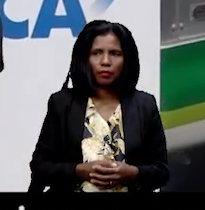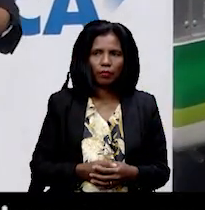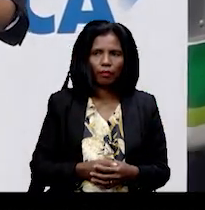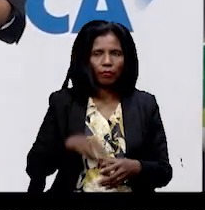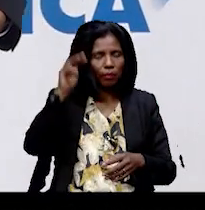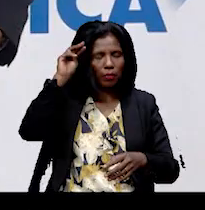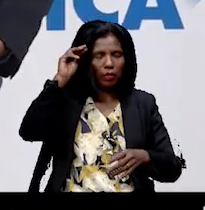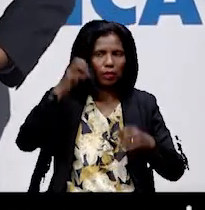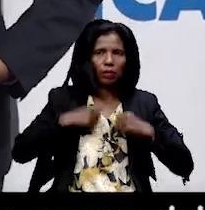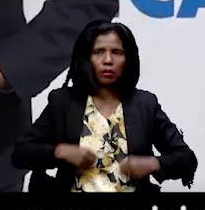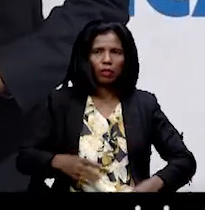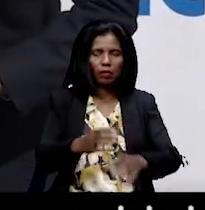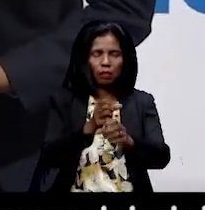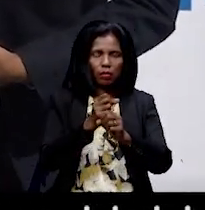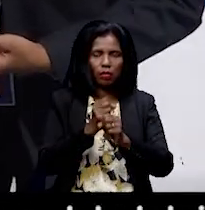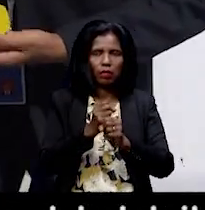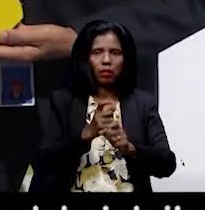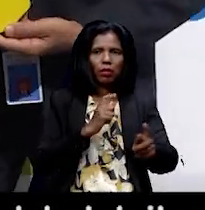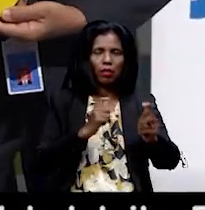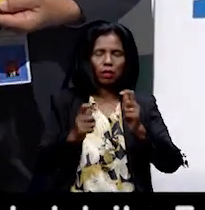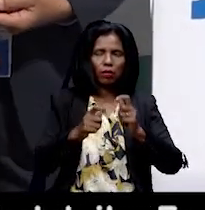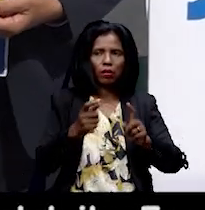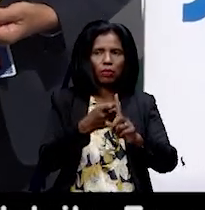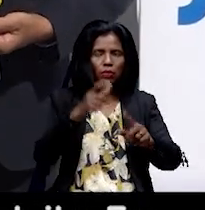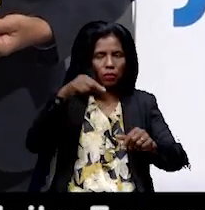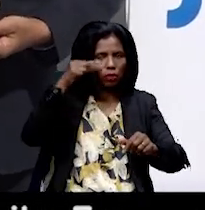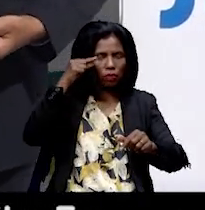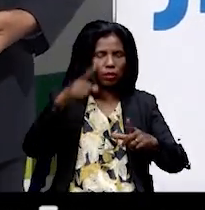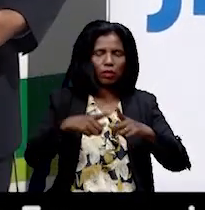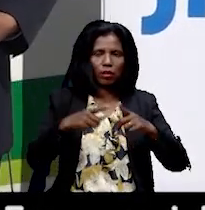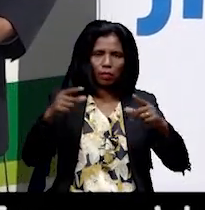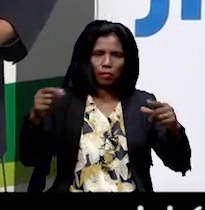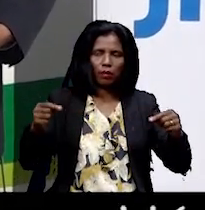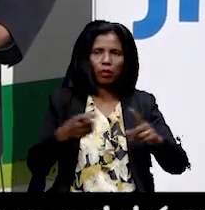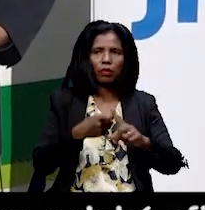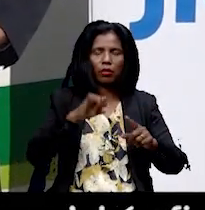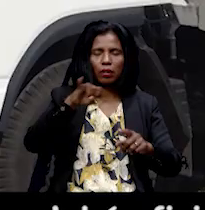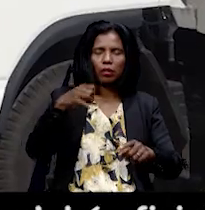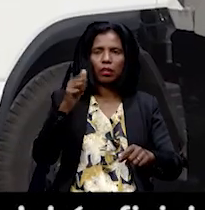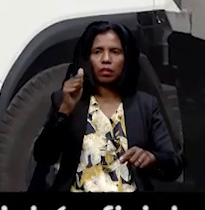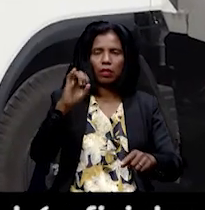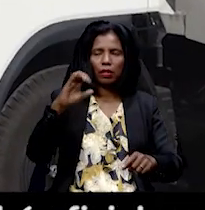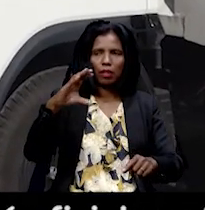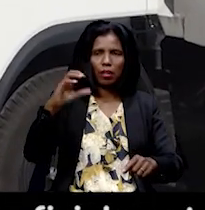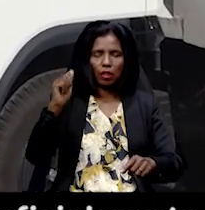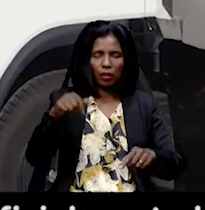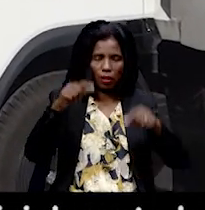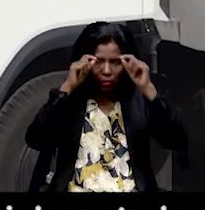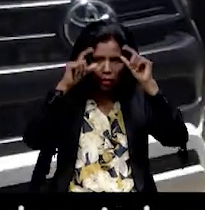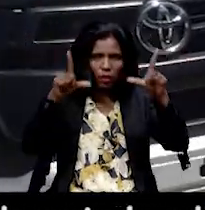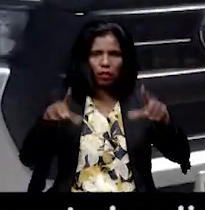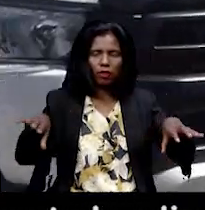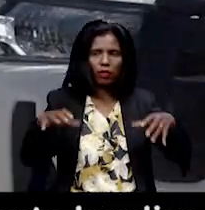Ministério da Saúde simultã apoio transporte russo e governo do Japão, Lihusi, Jaica e Timor-Leste. Lihusi cooperação